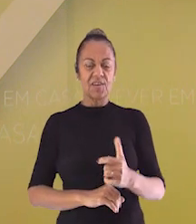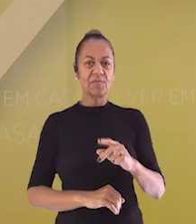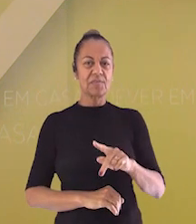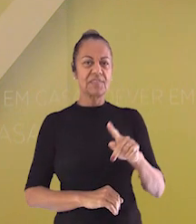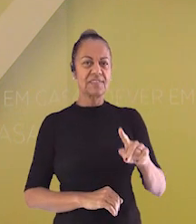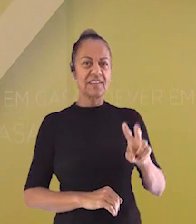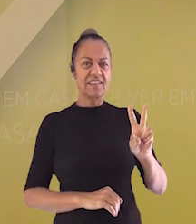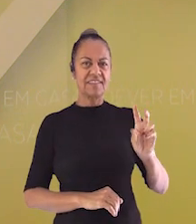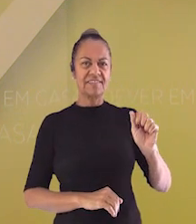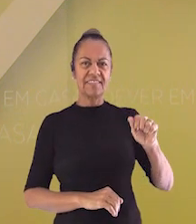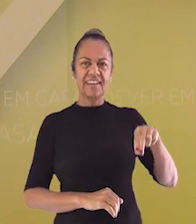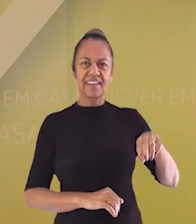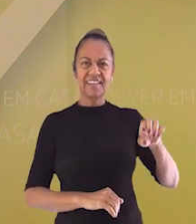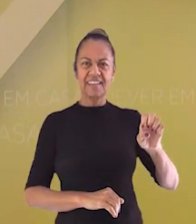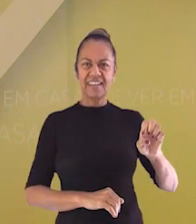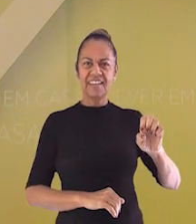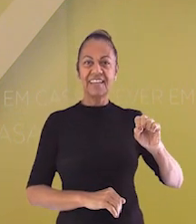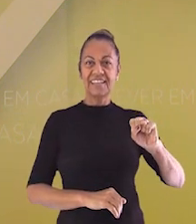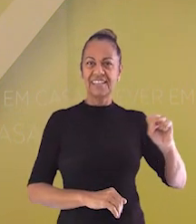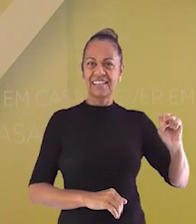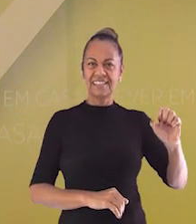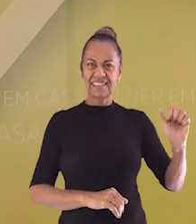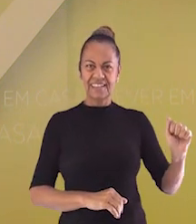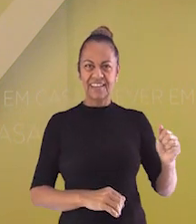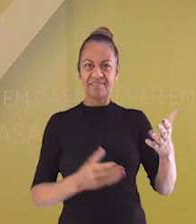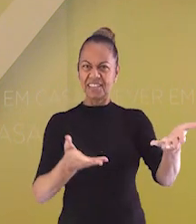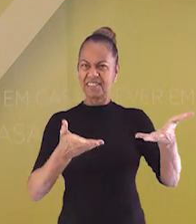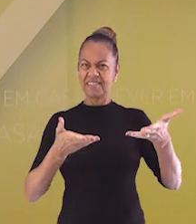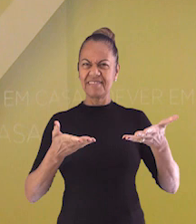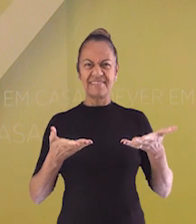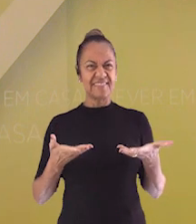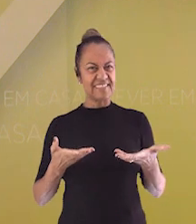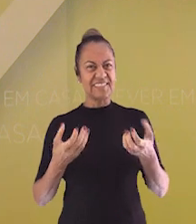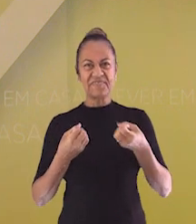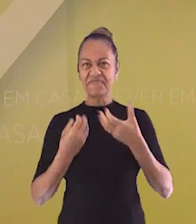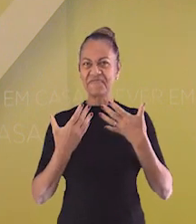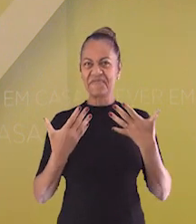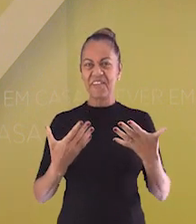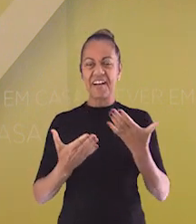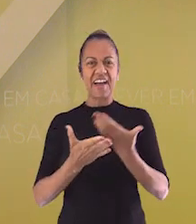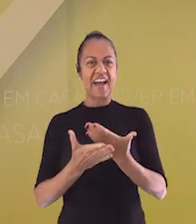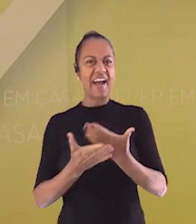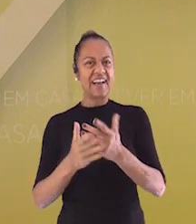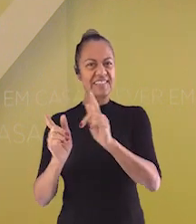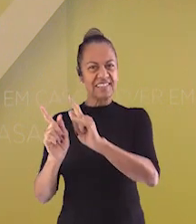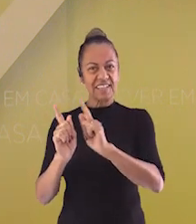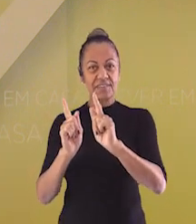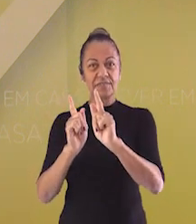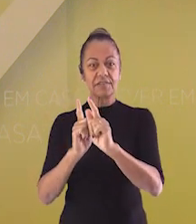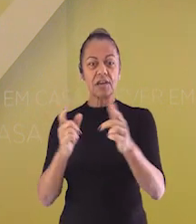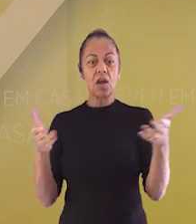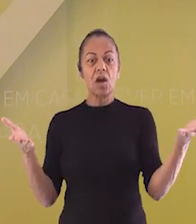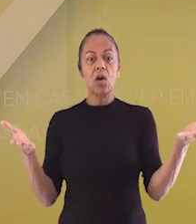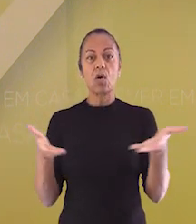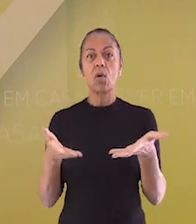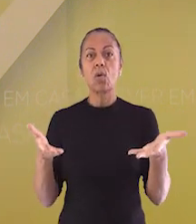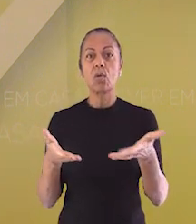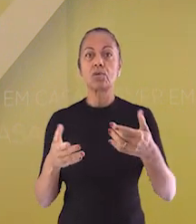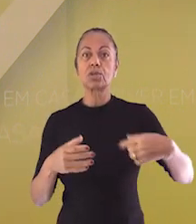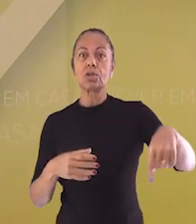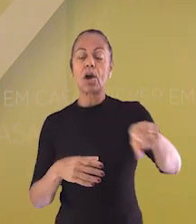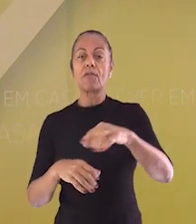a professora Vanessa. Bem-vindos à nossa aula de Geografia. Hoje vamos conversar